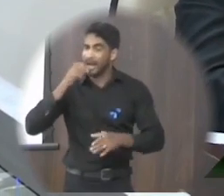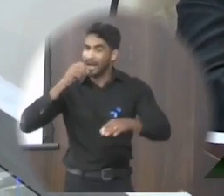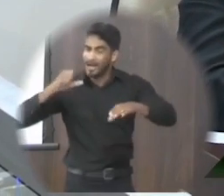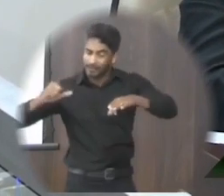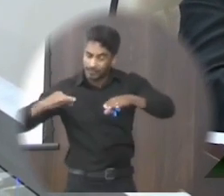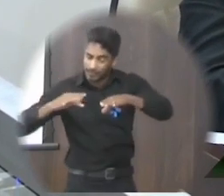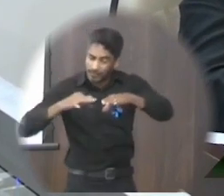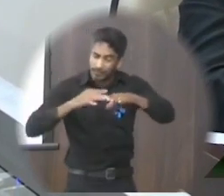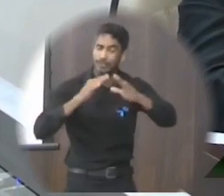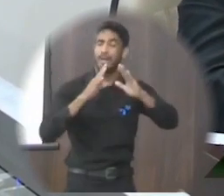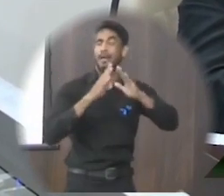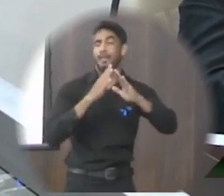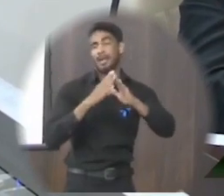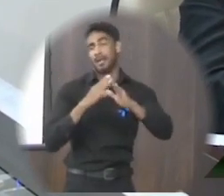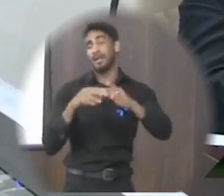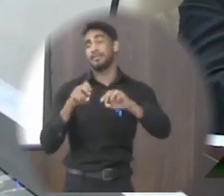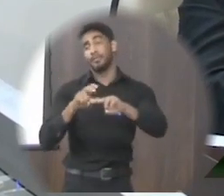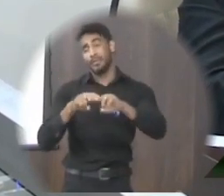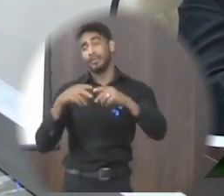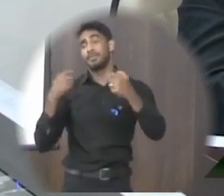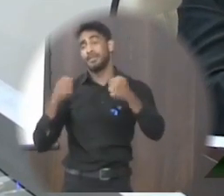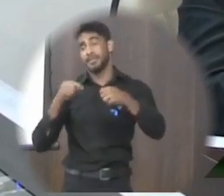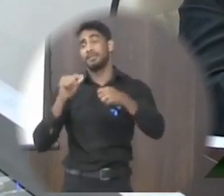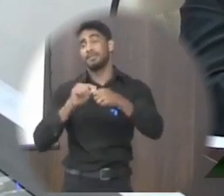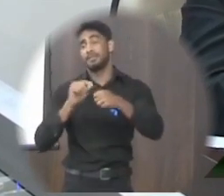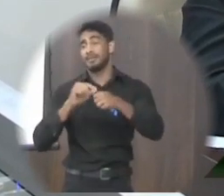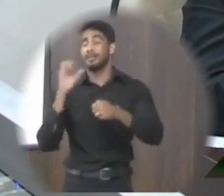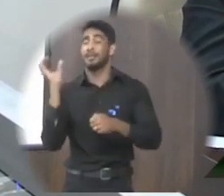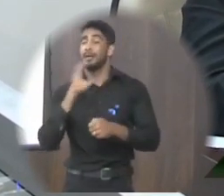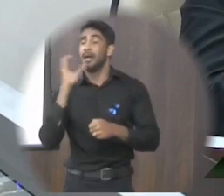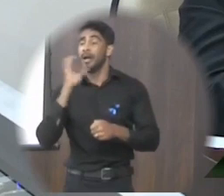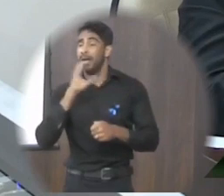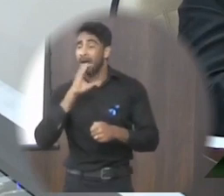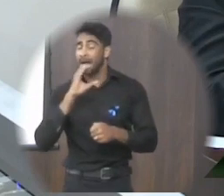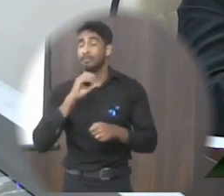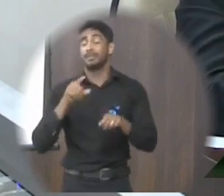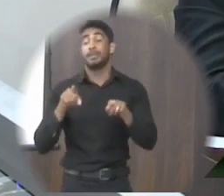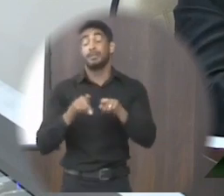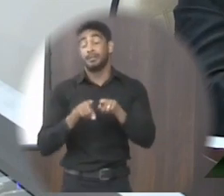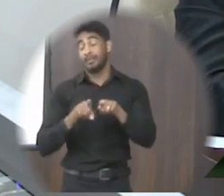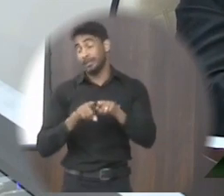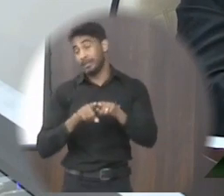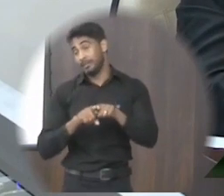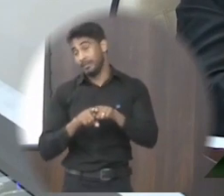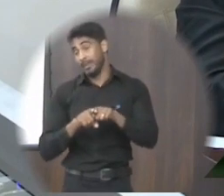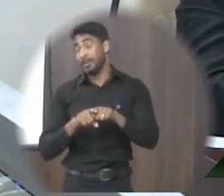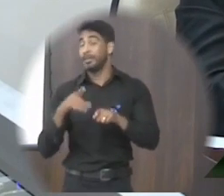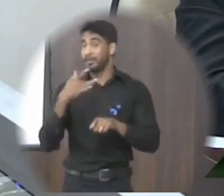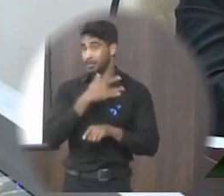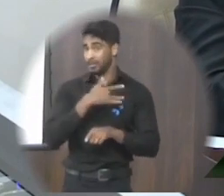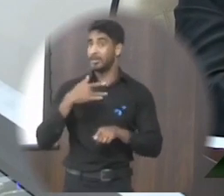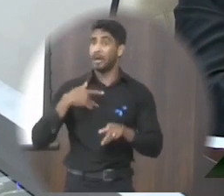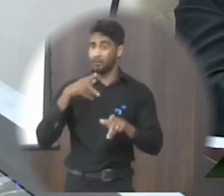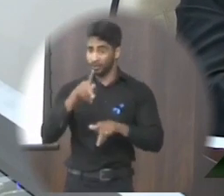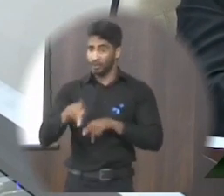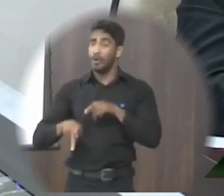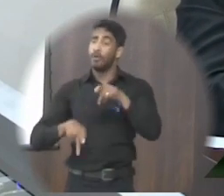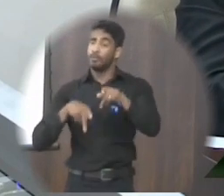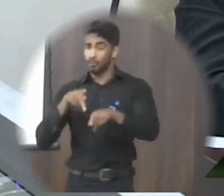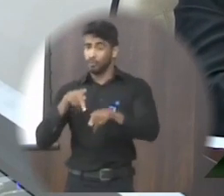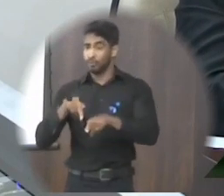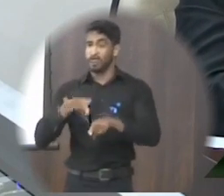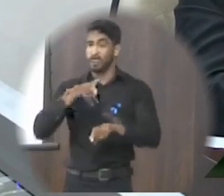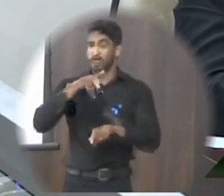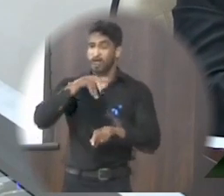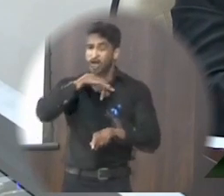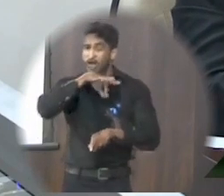Então, assim, que seja tomada uma providência ali, o quanto antes, né? Sem falar da questão de saúde pública mesmo, animais